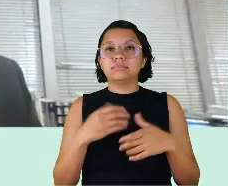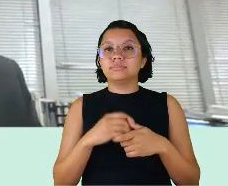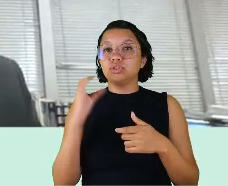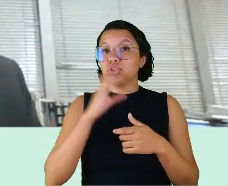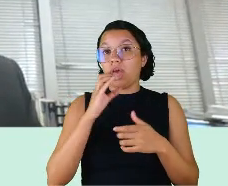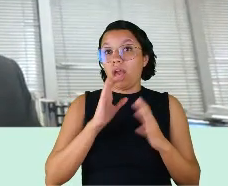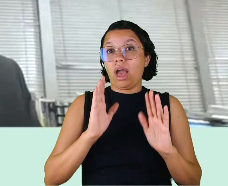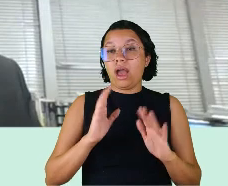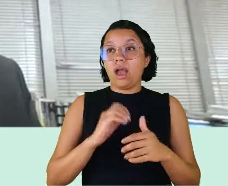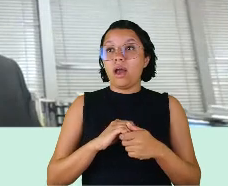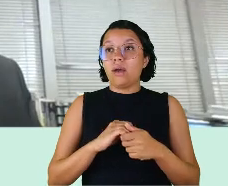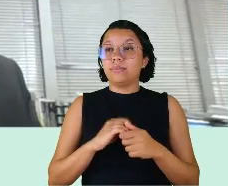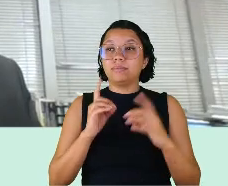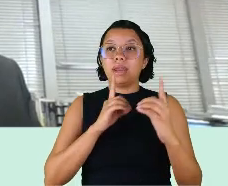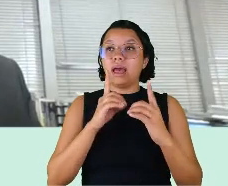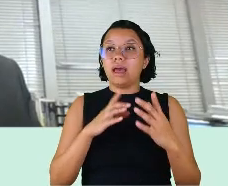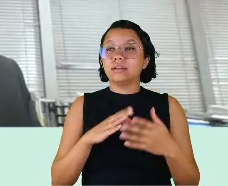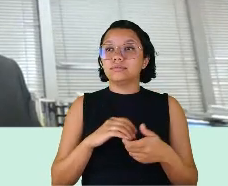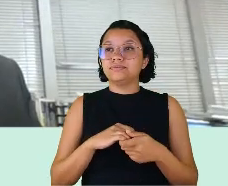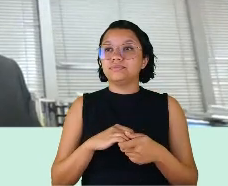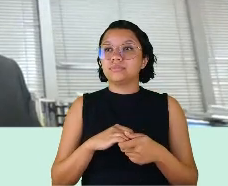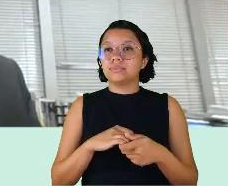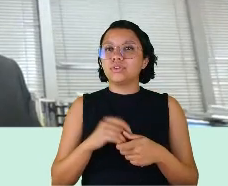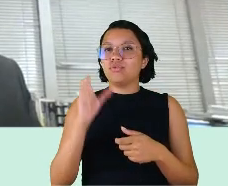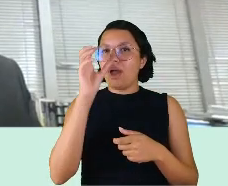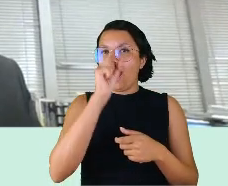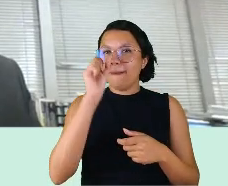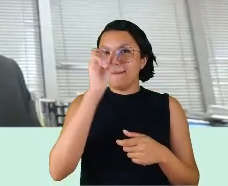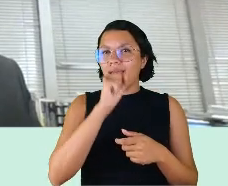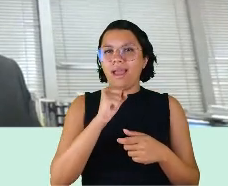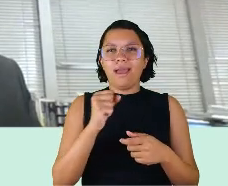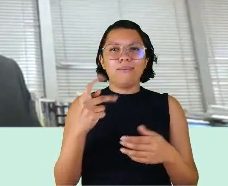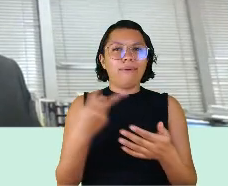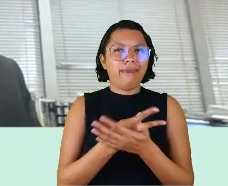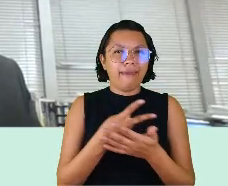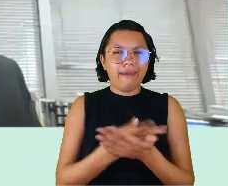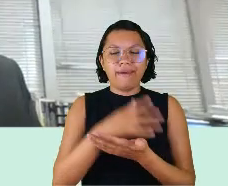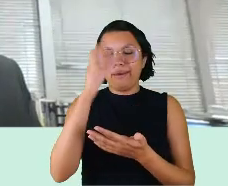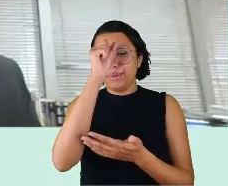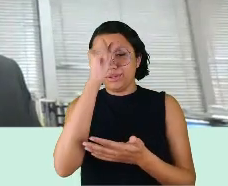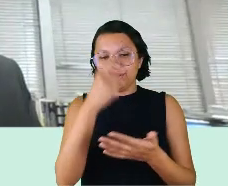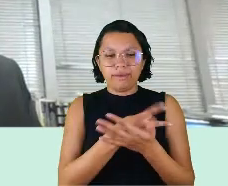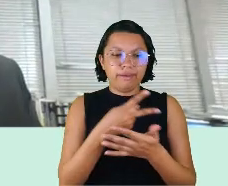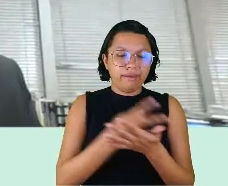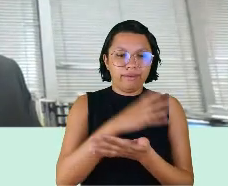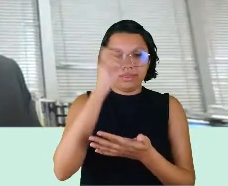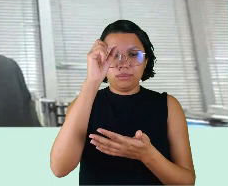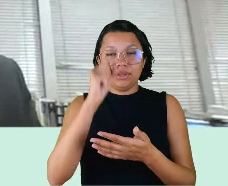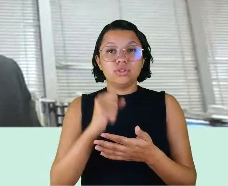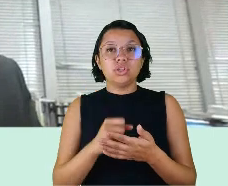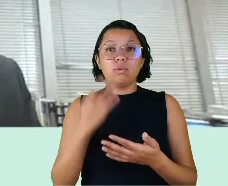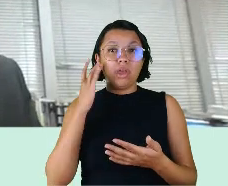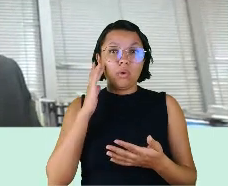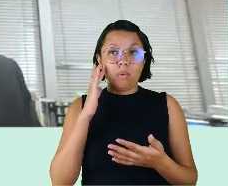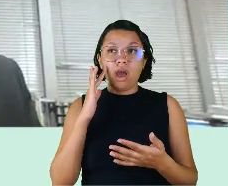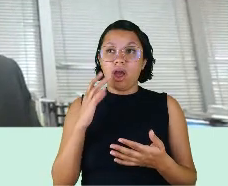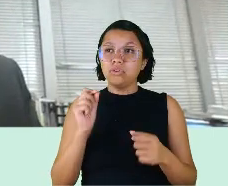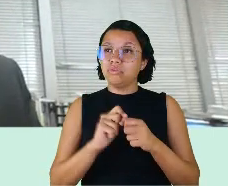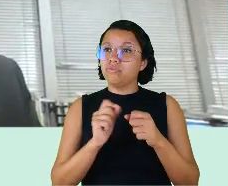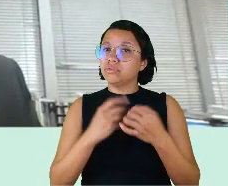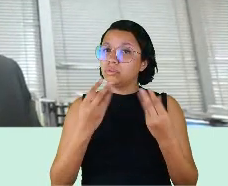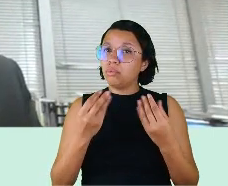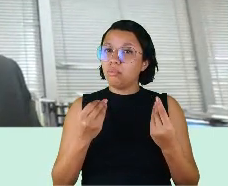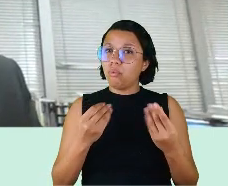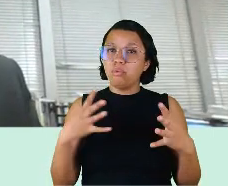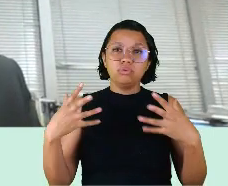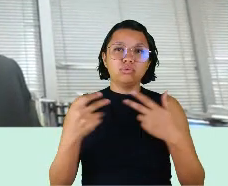gente foi aprendendo com os erros, né? E eu acho que até que nós temos feito muito,